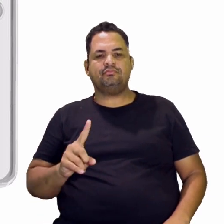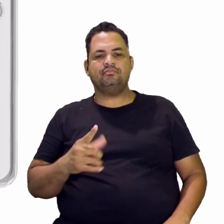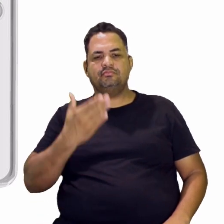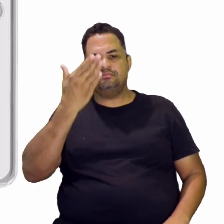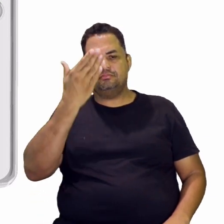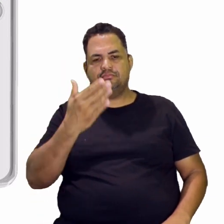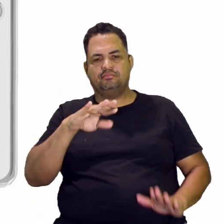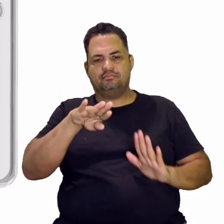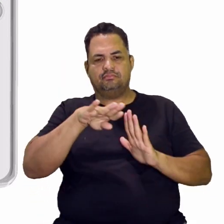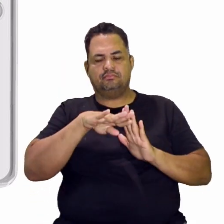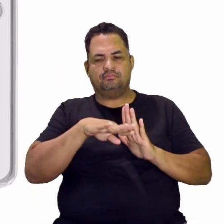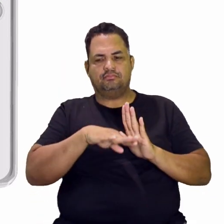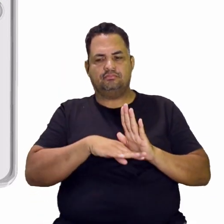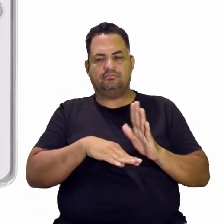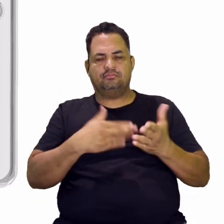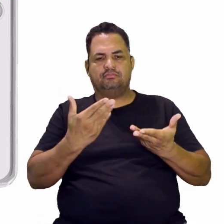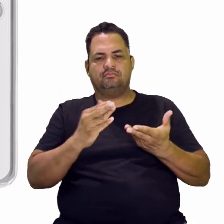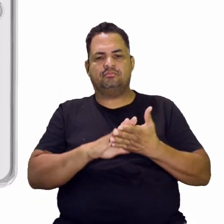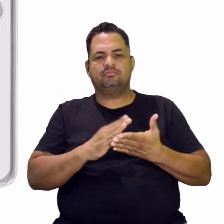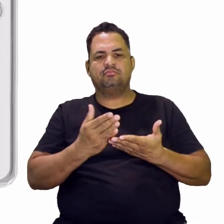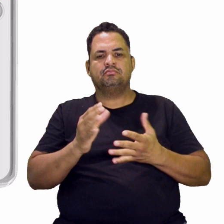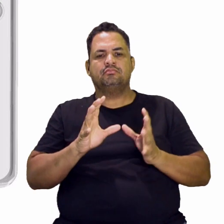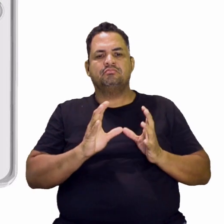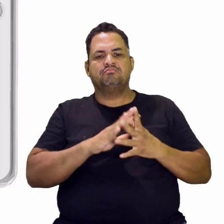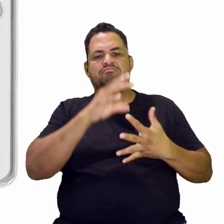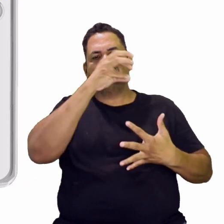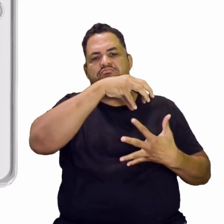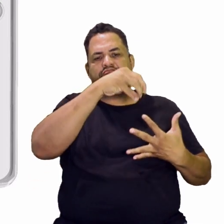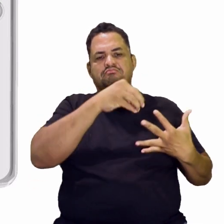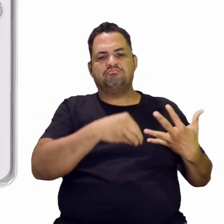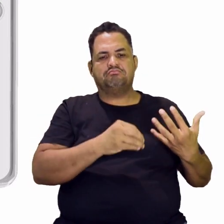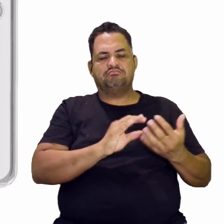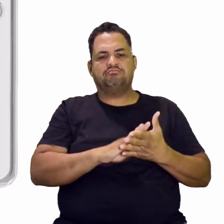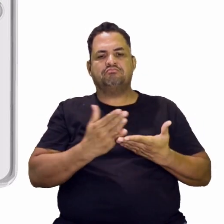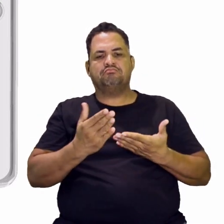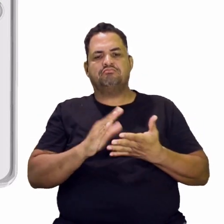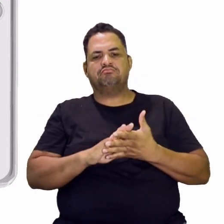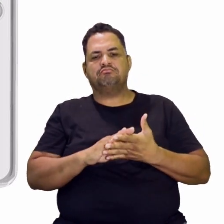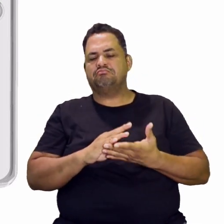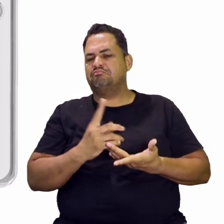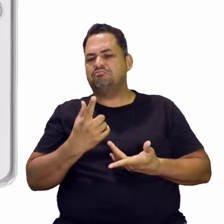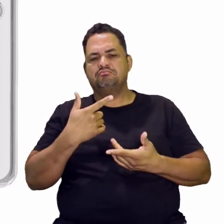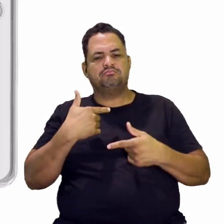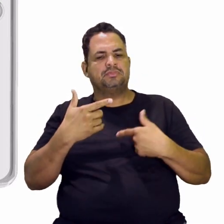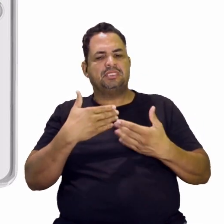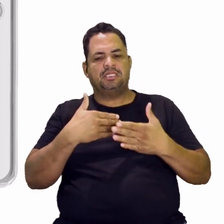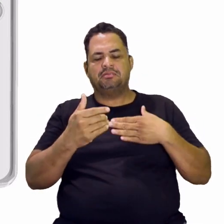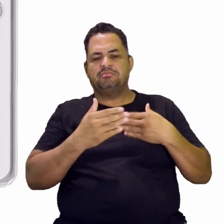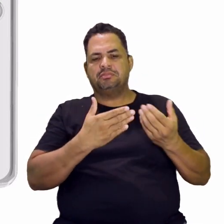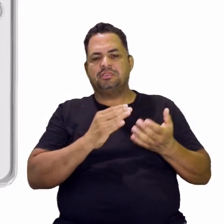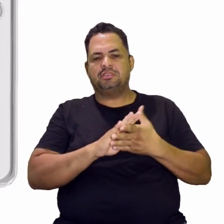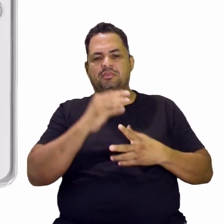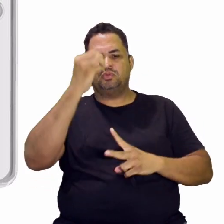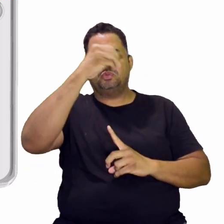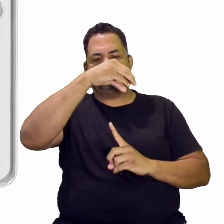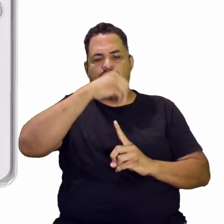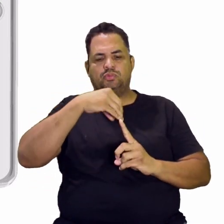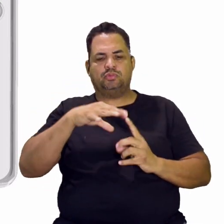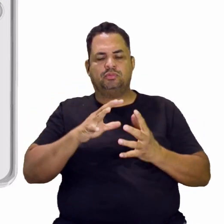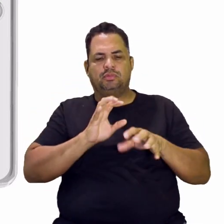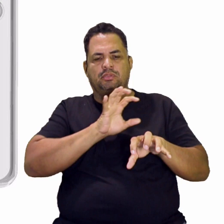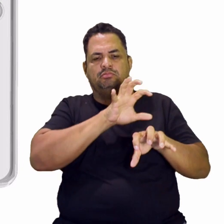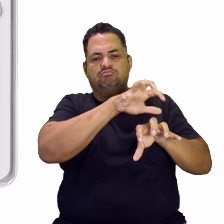estão classificados em nenhum dos reinos, nem no reino Monera, nem no reino protista, nem no reino fungi, nem no